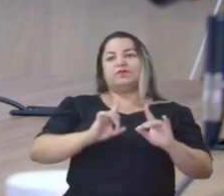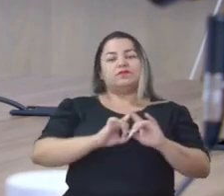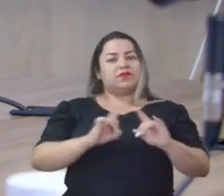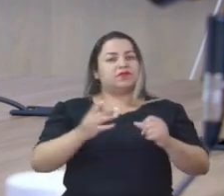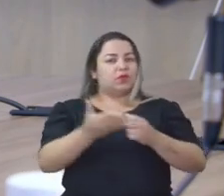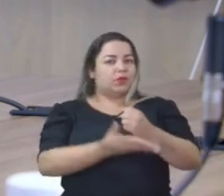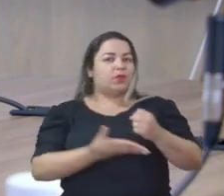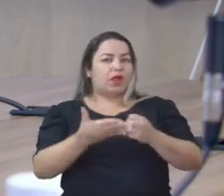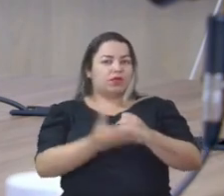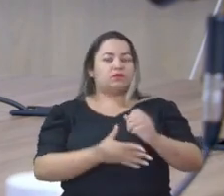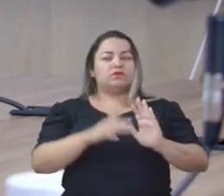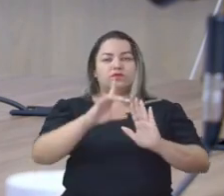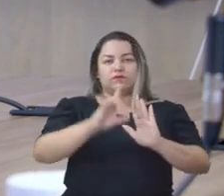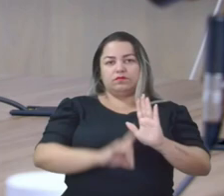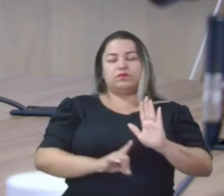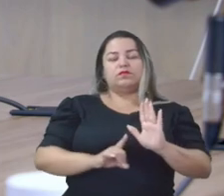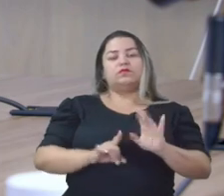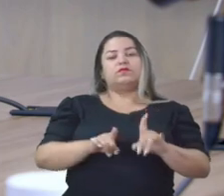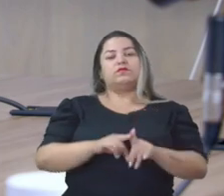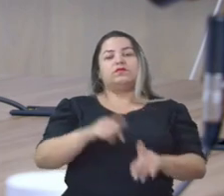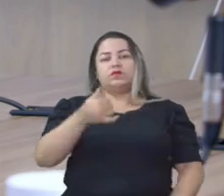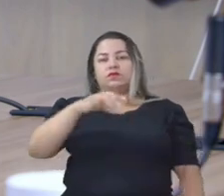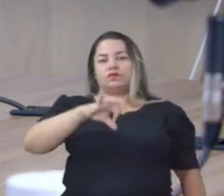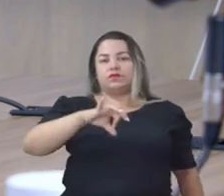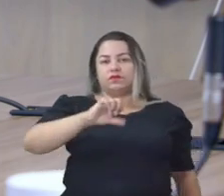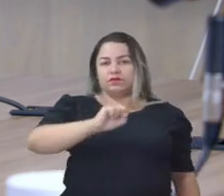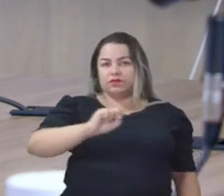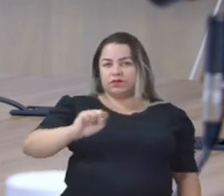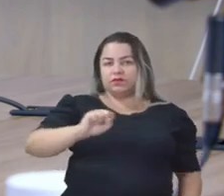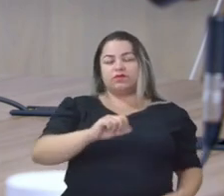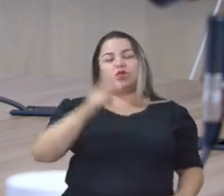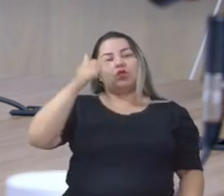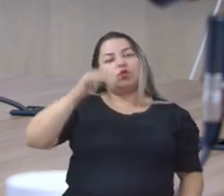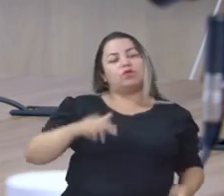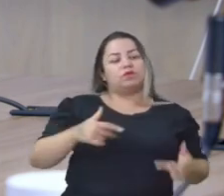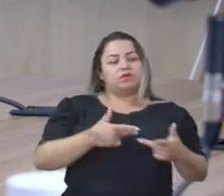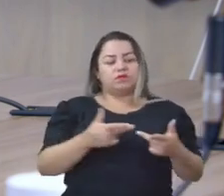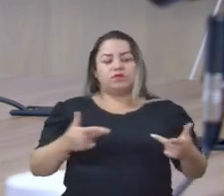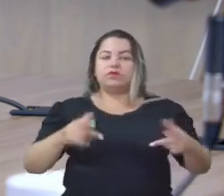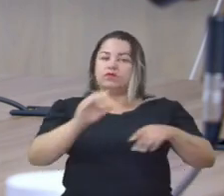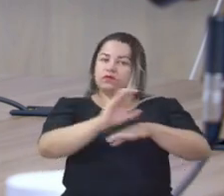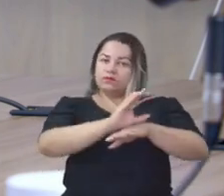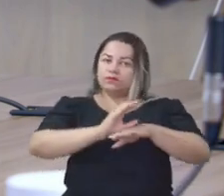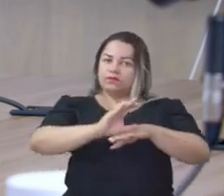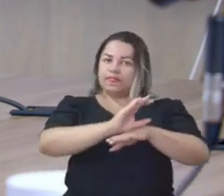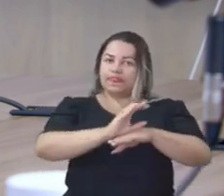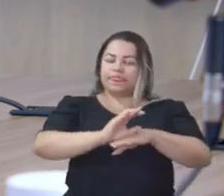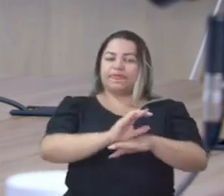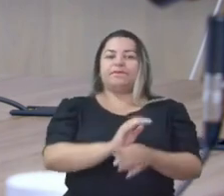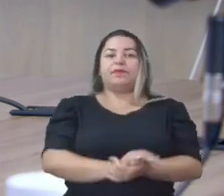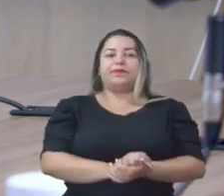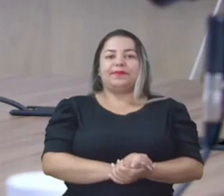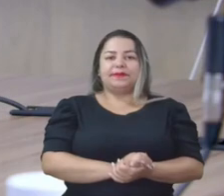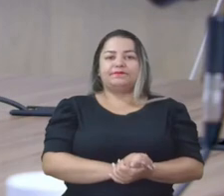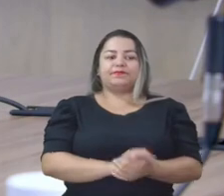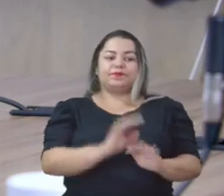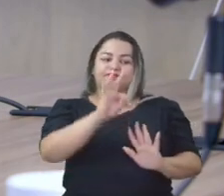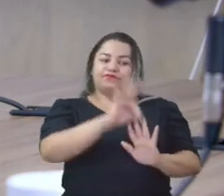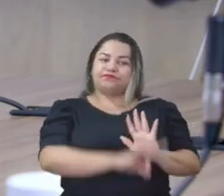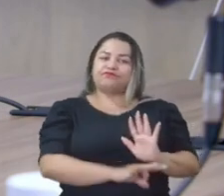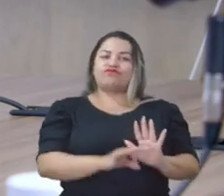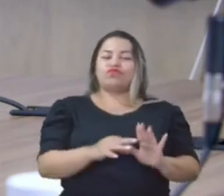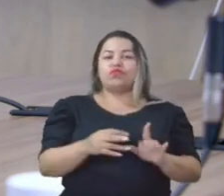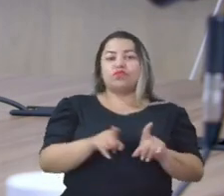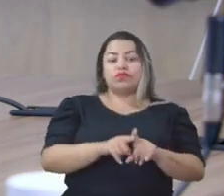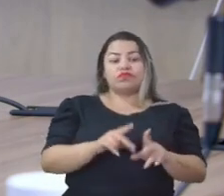o básico dos direitos e esses direitos foram definidos em 1988. Outra coisa das outras constituições é que nesses textos descreviam muitos